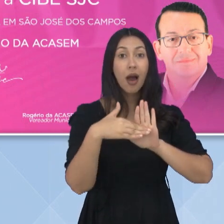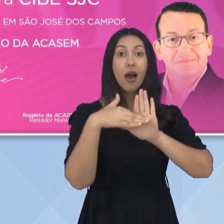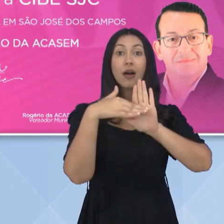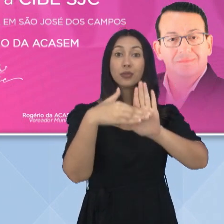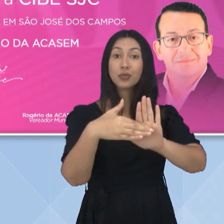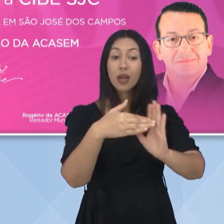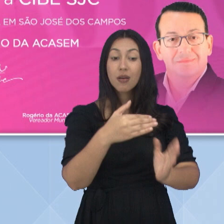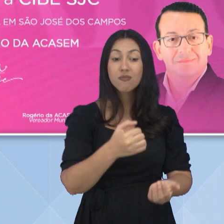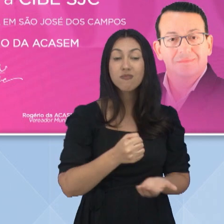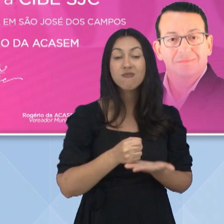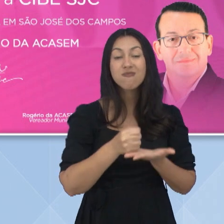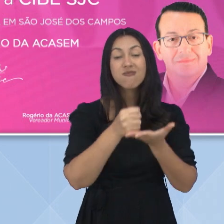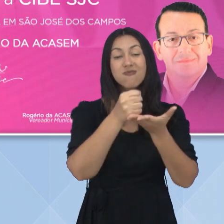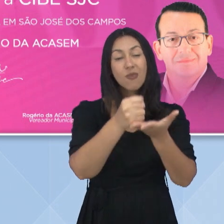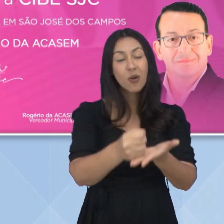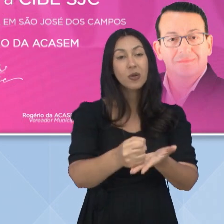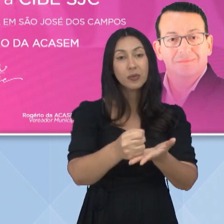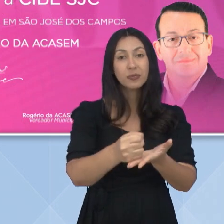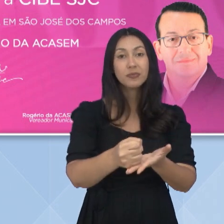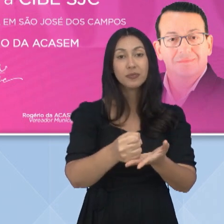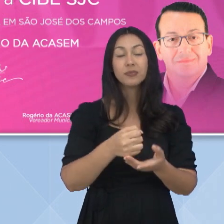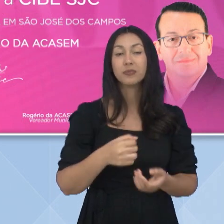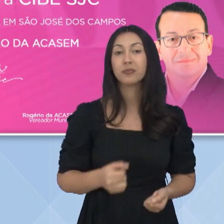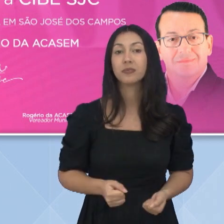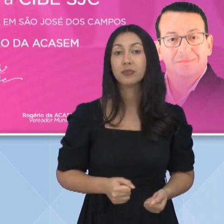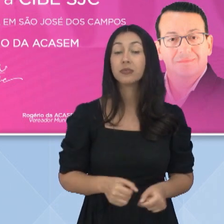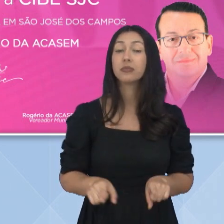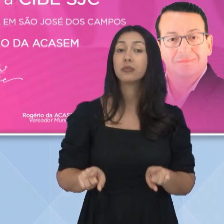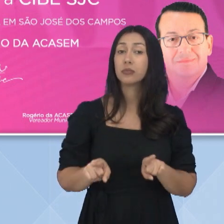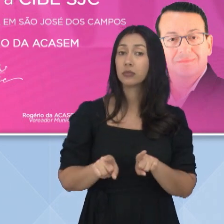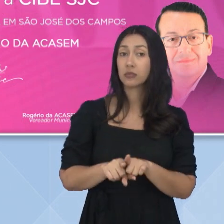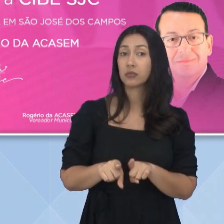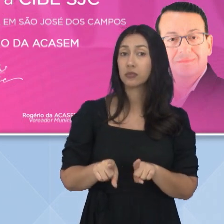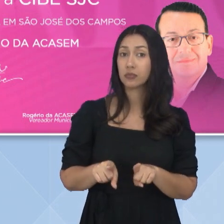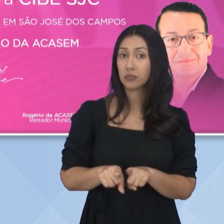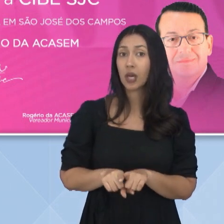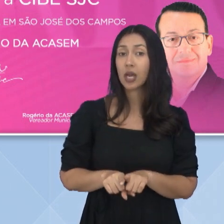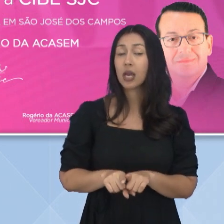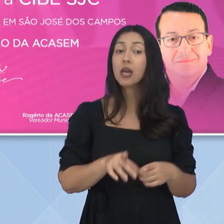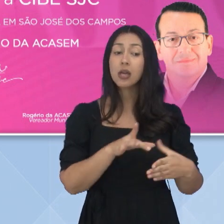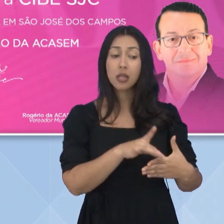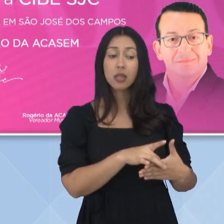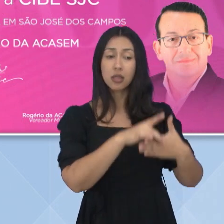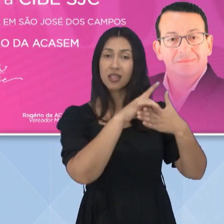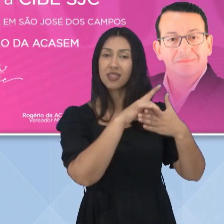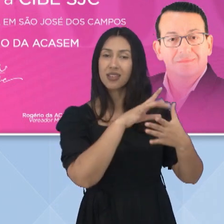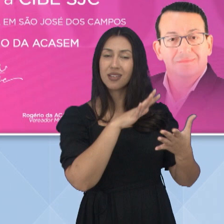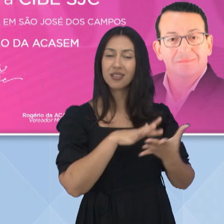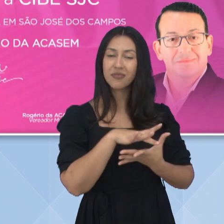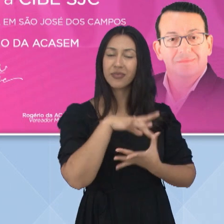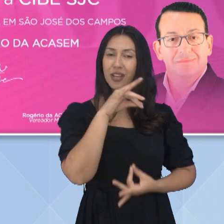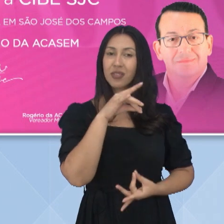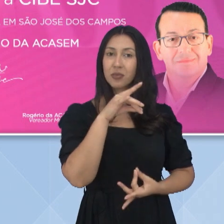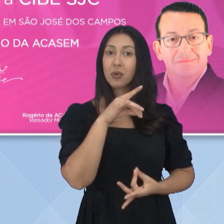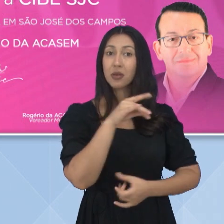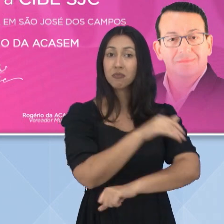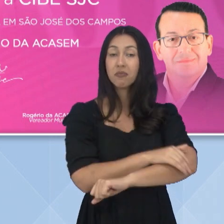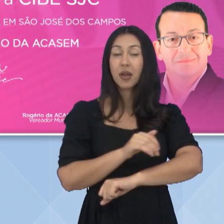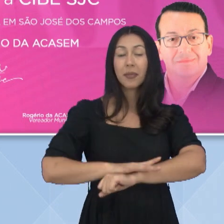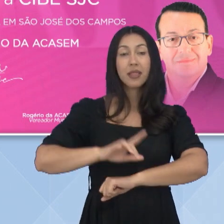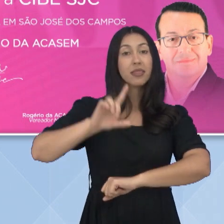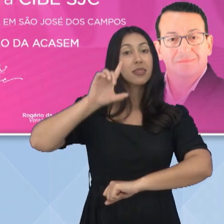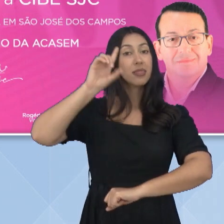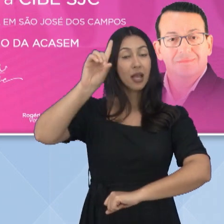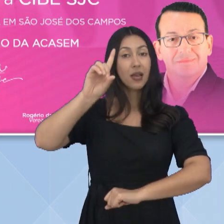aquelas que mais precisam. Além disso, como líder espiritual da ADEBRAS em São José